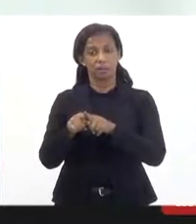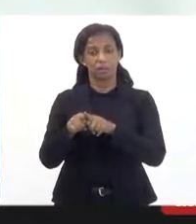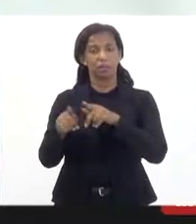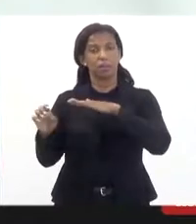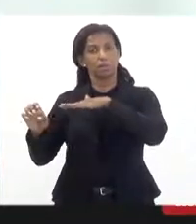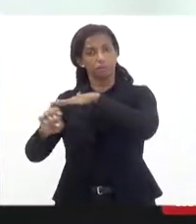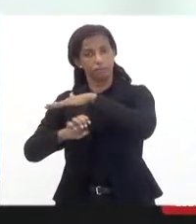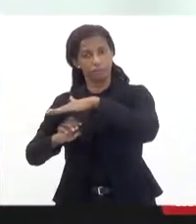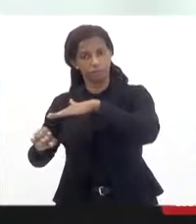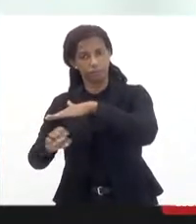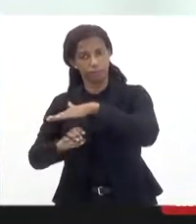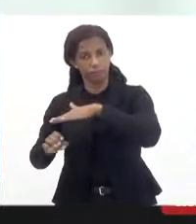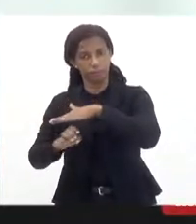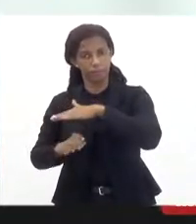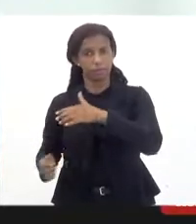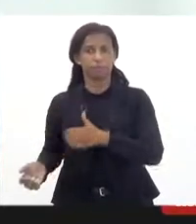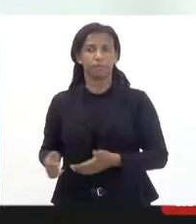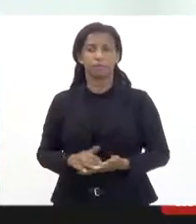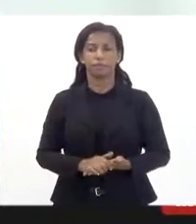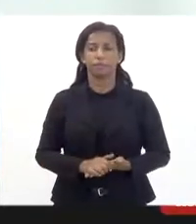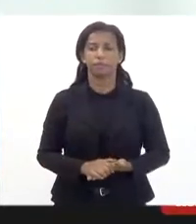concessionárias, será